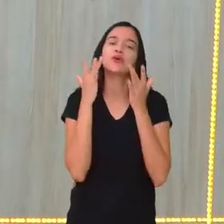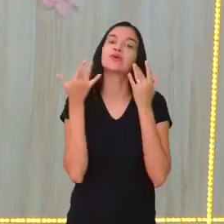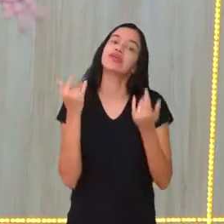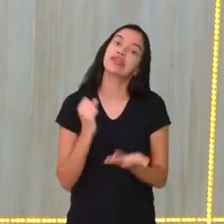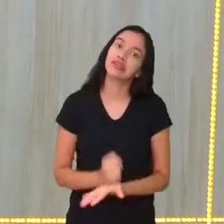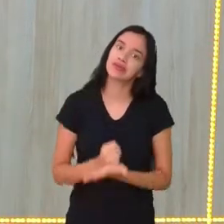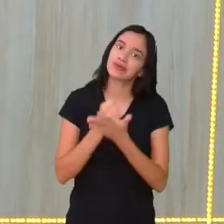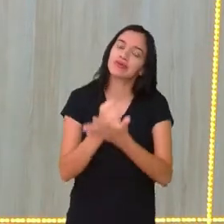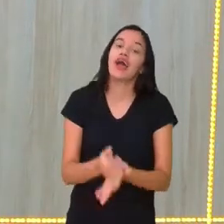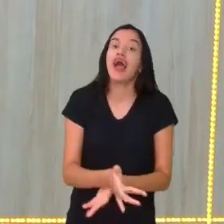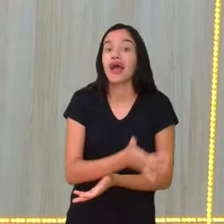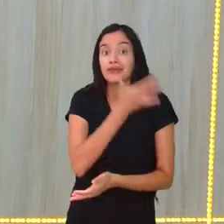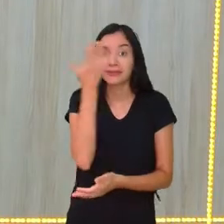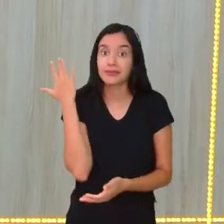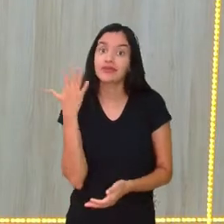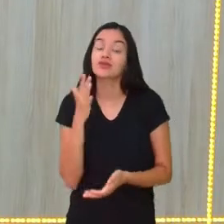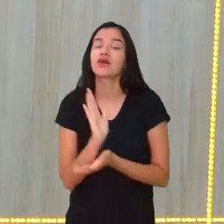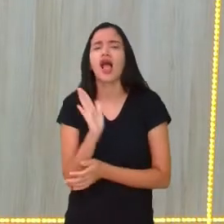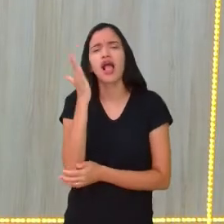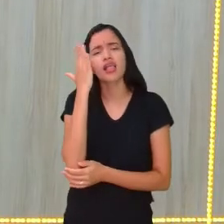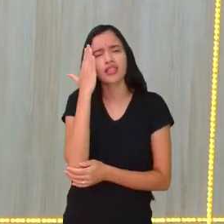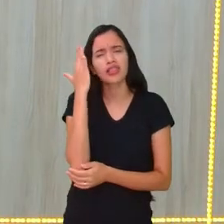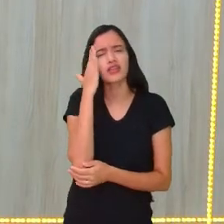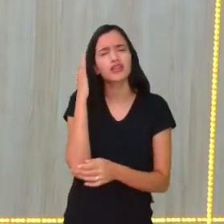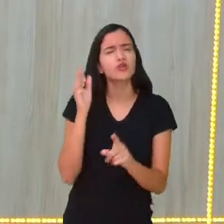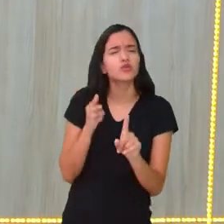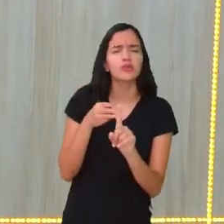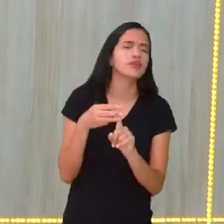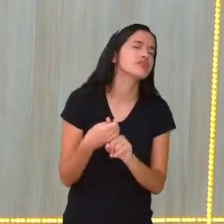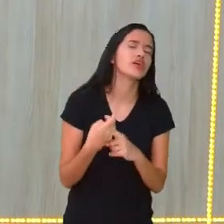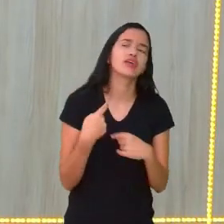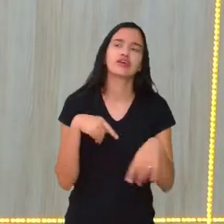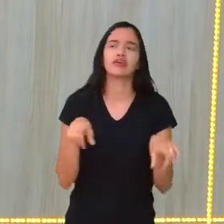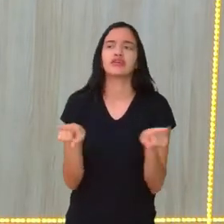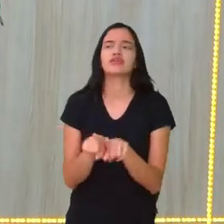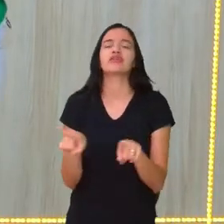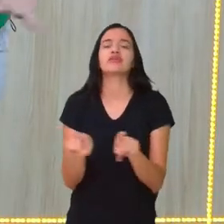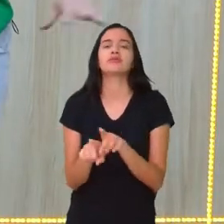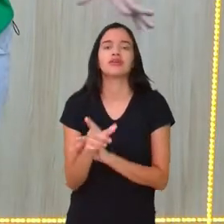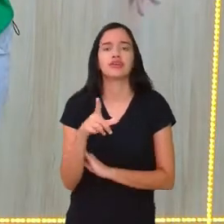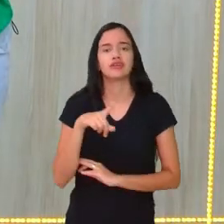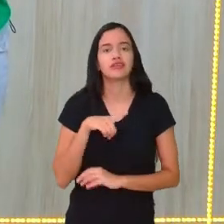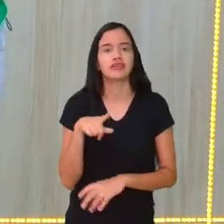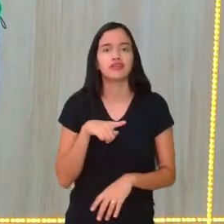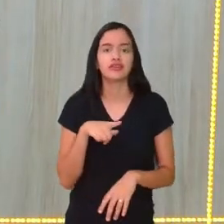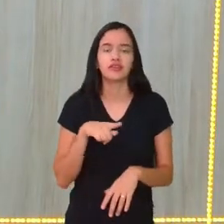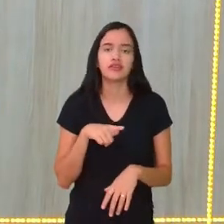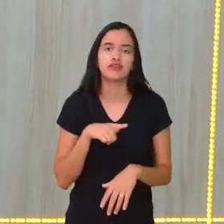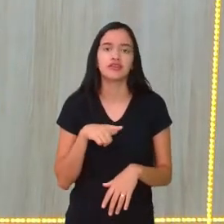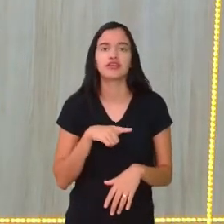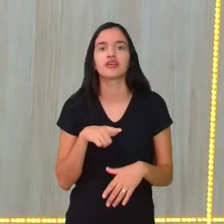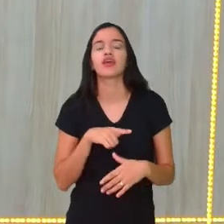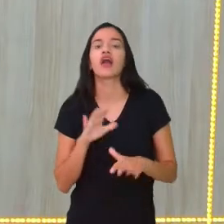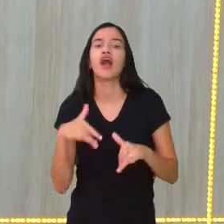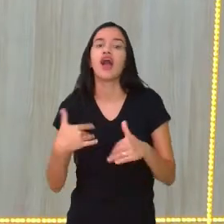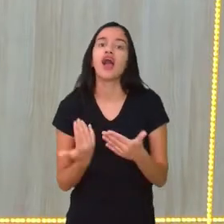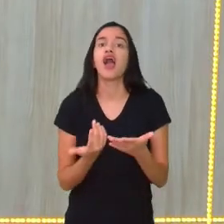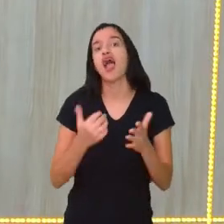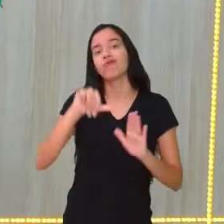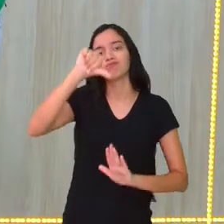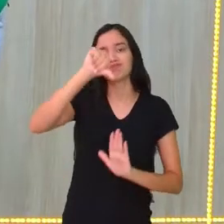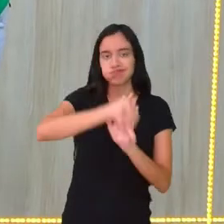ajudava as pessoas a entenderem esses mistérios. Havia as moralidades, né? Que eram aquelas peças que tratavam das